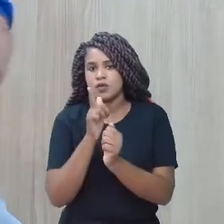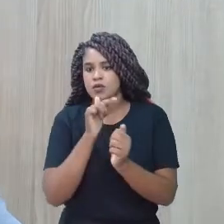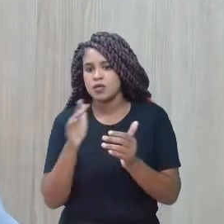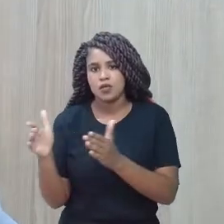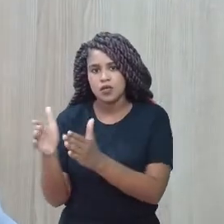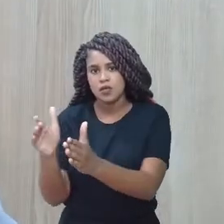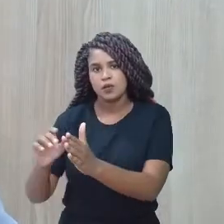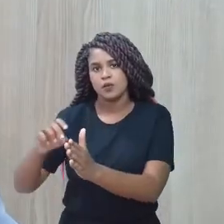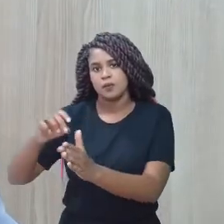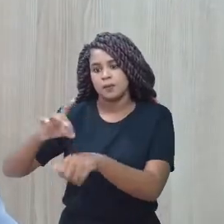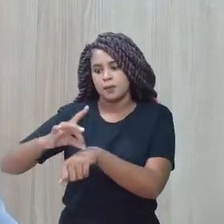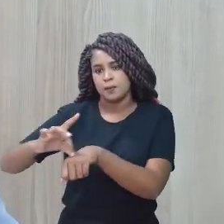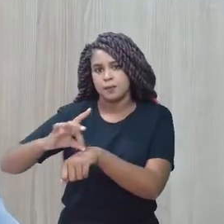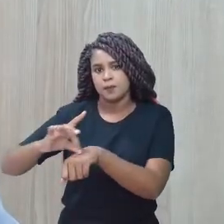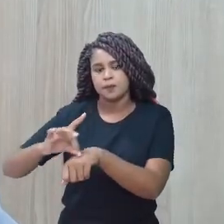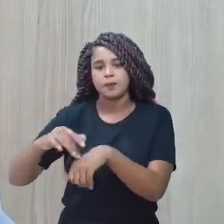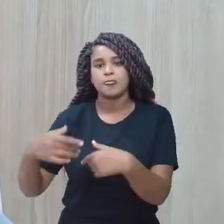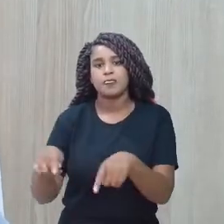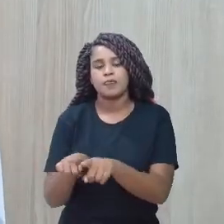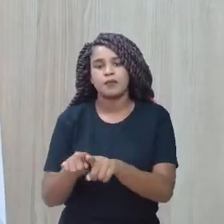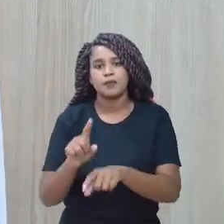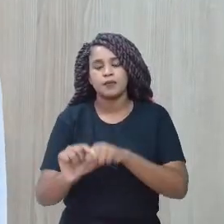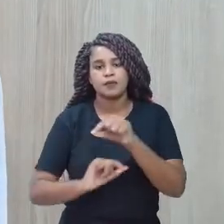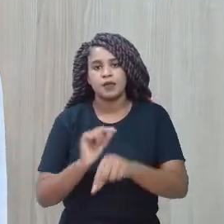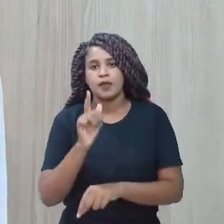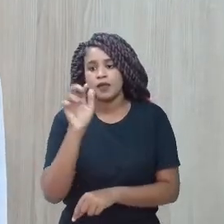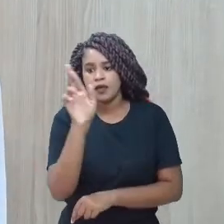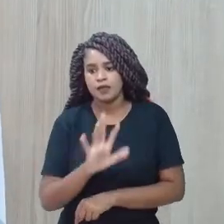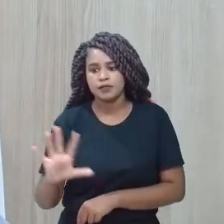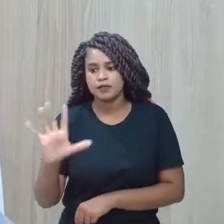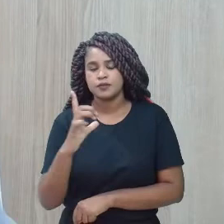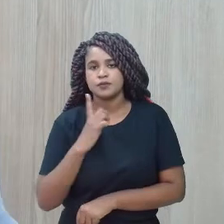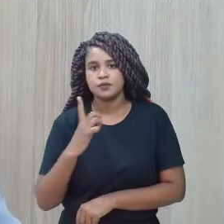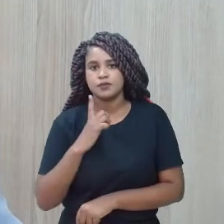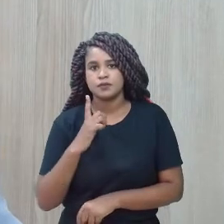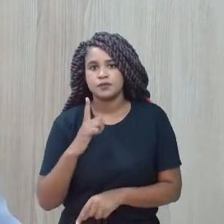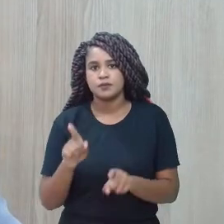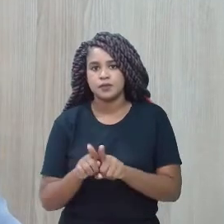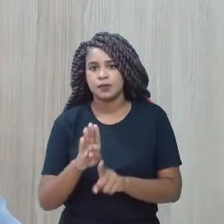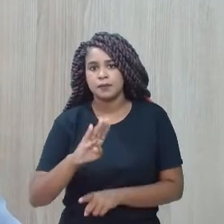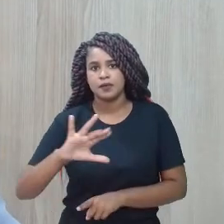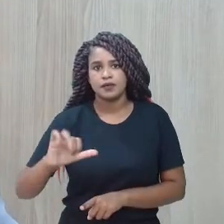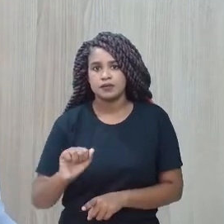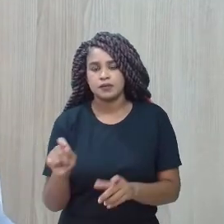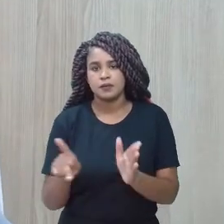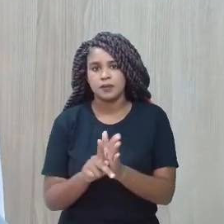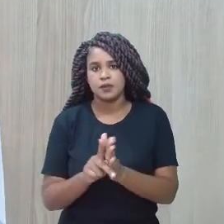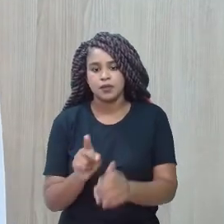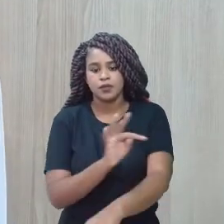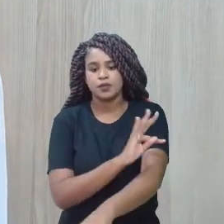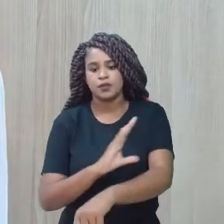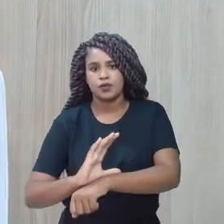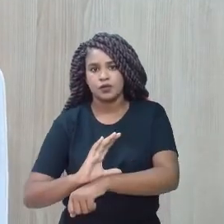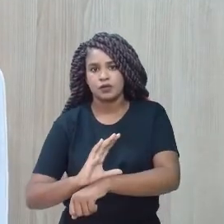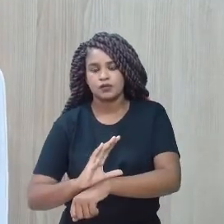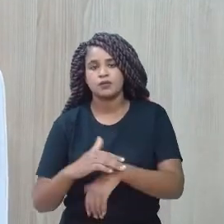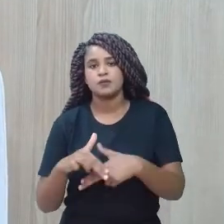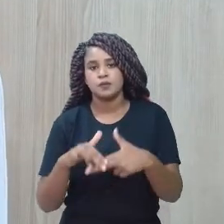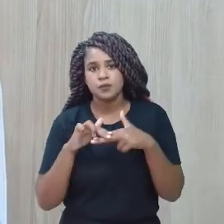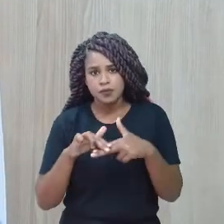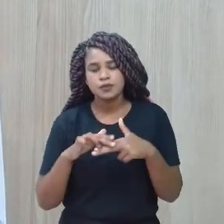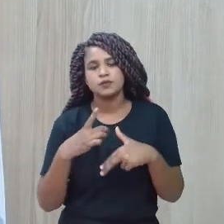toda. Enfim, e também nessa região ainda acaba pegando, né, a bacia do Tocantins, Araguaia. Por isso que essa região tem uma